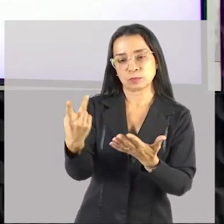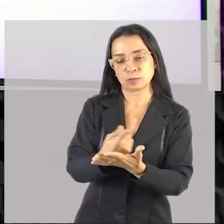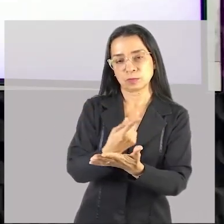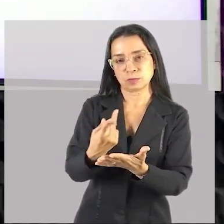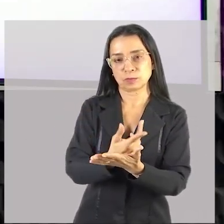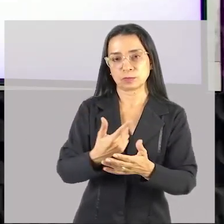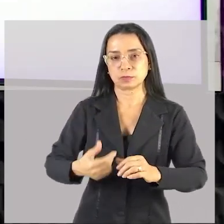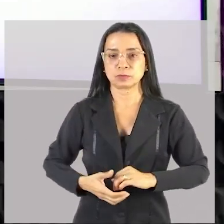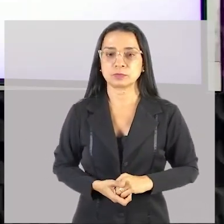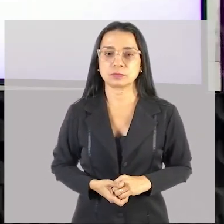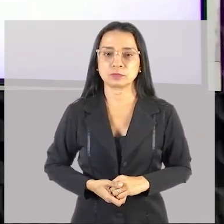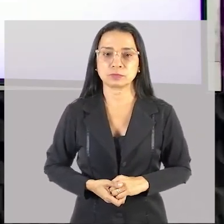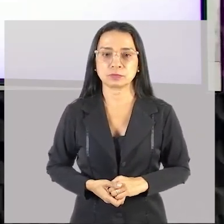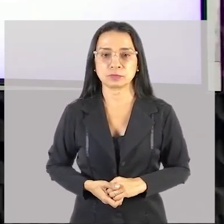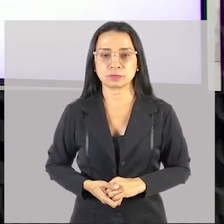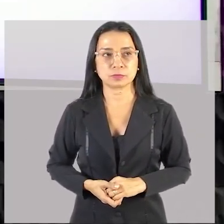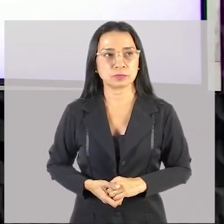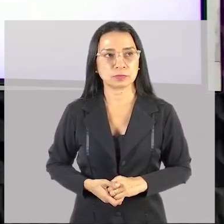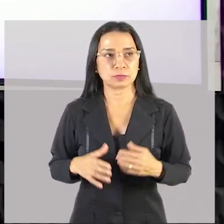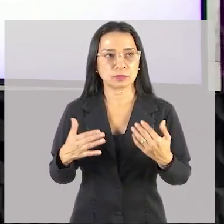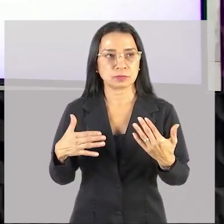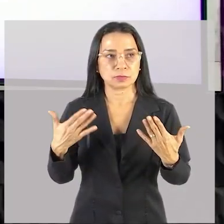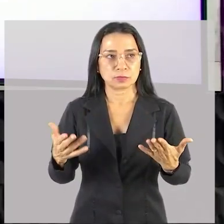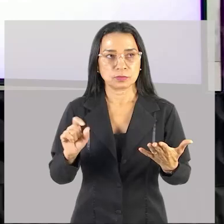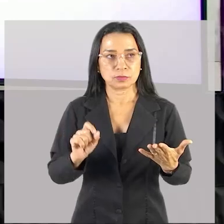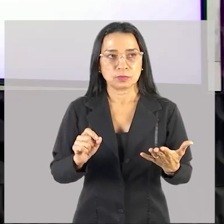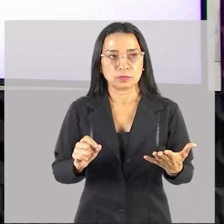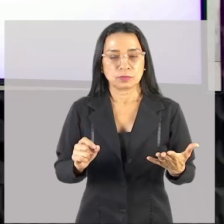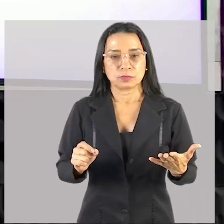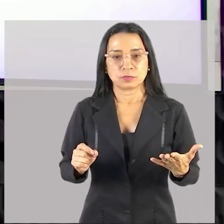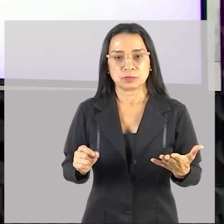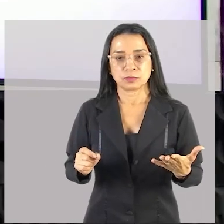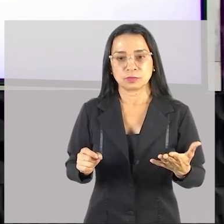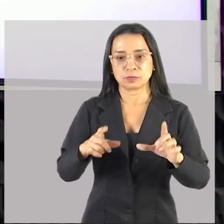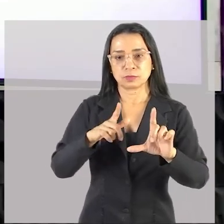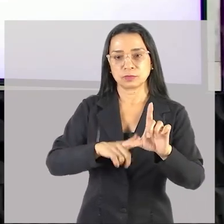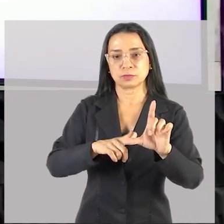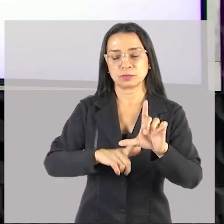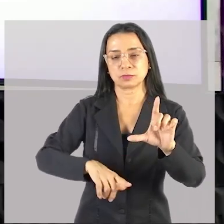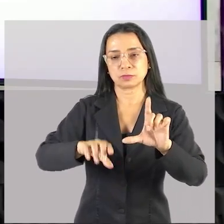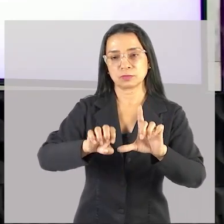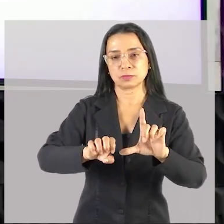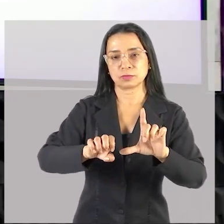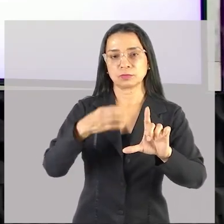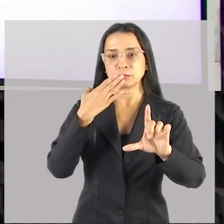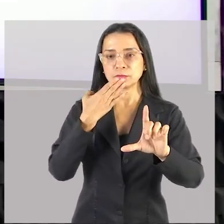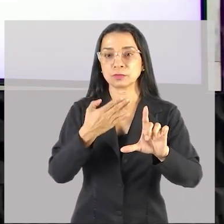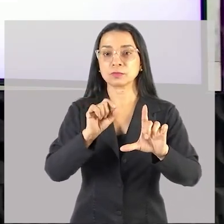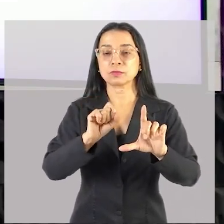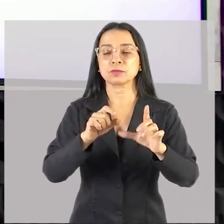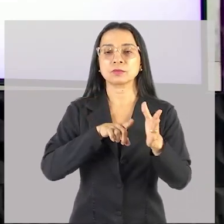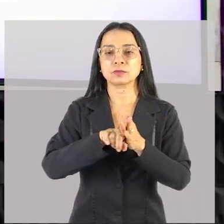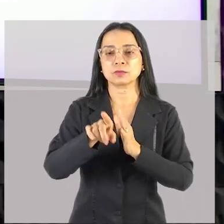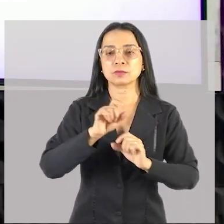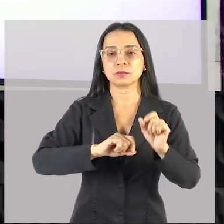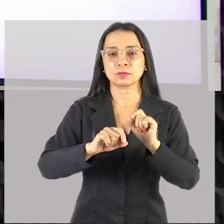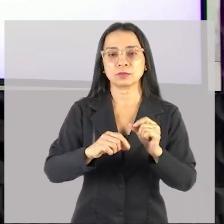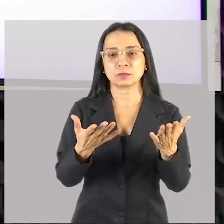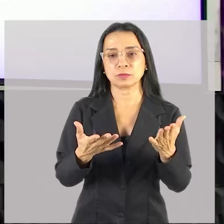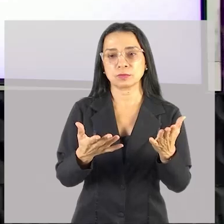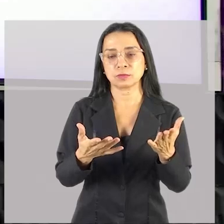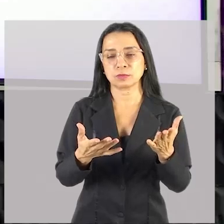avanço. Beleza? Então, só restou a letra E. Então, o que pede a questão? Naquele contexto,